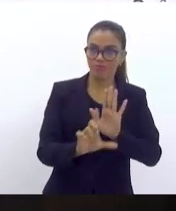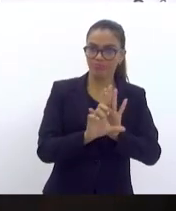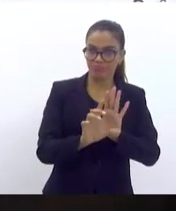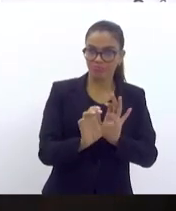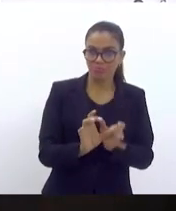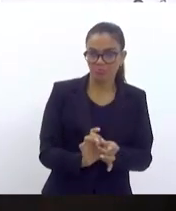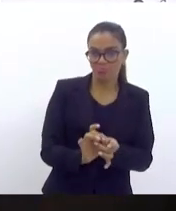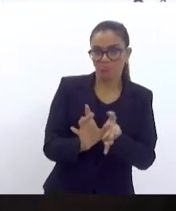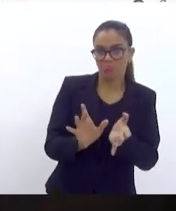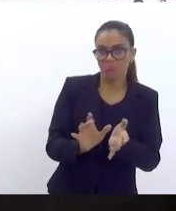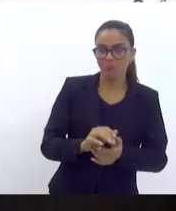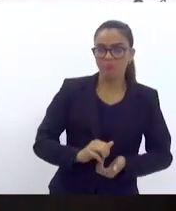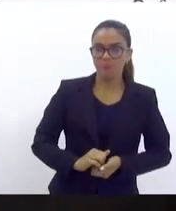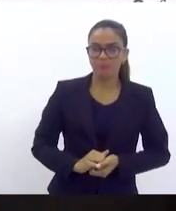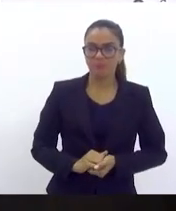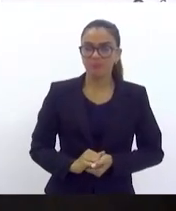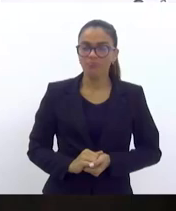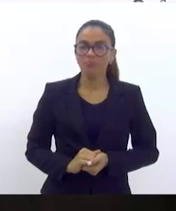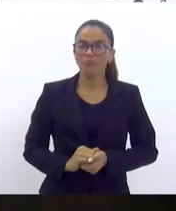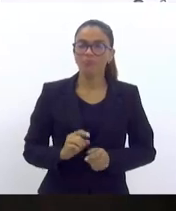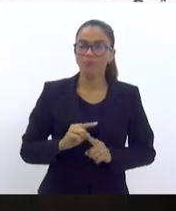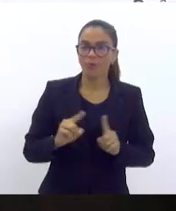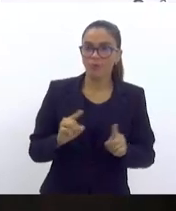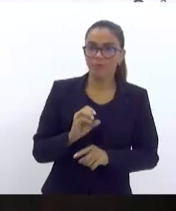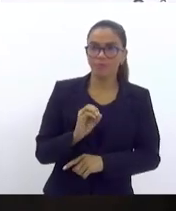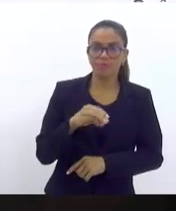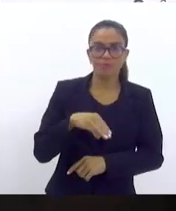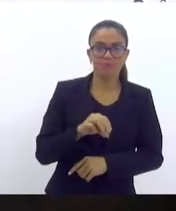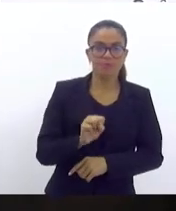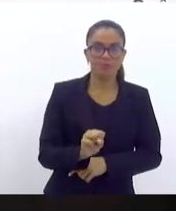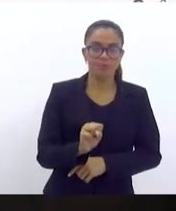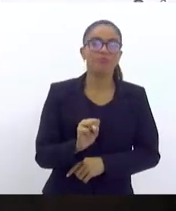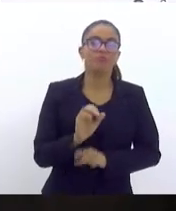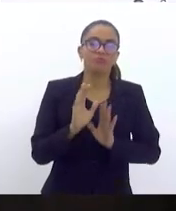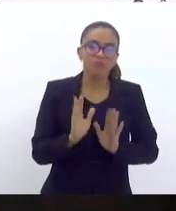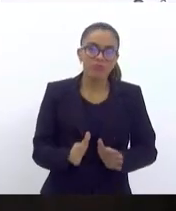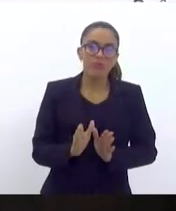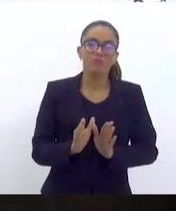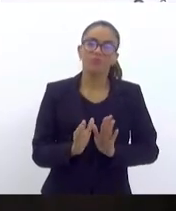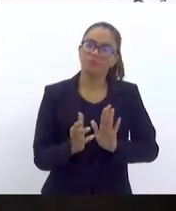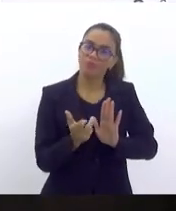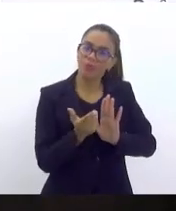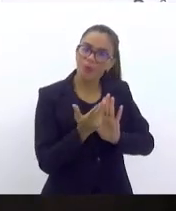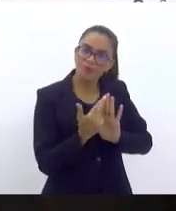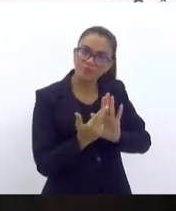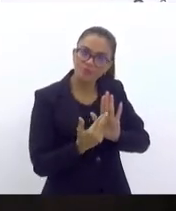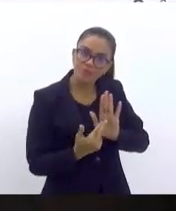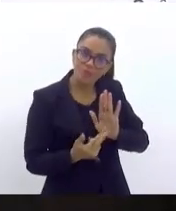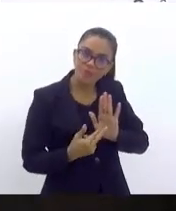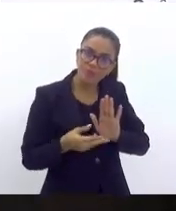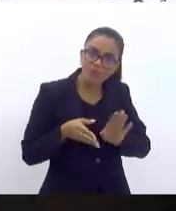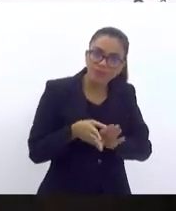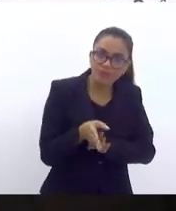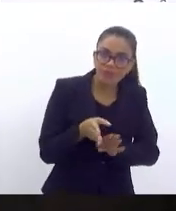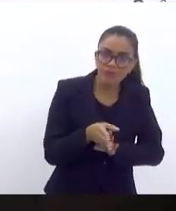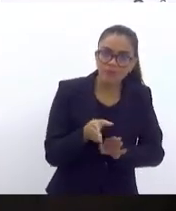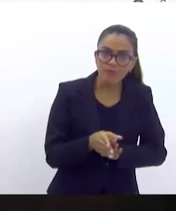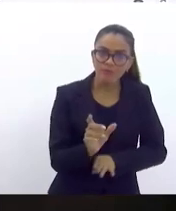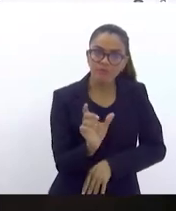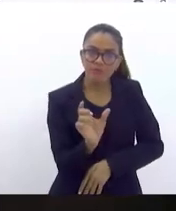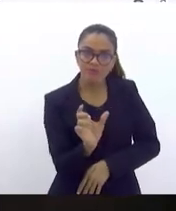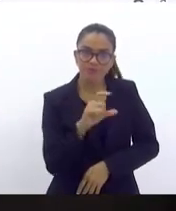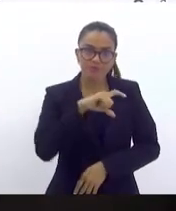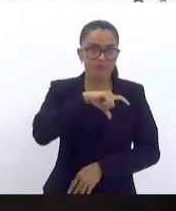a OMS já faz as suas ponderações e o próprio maço de